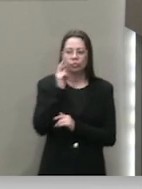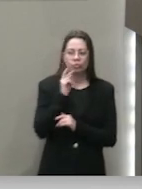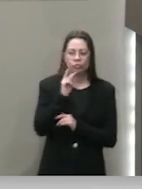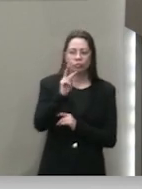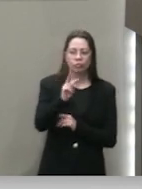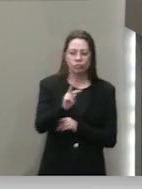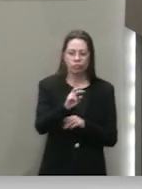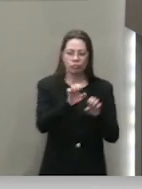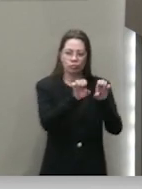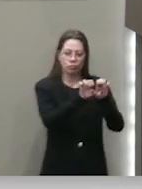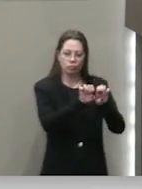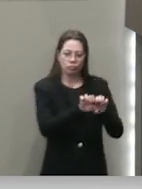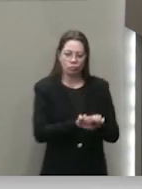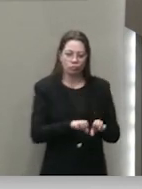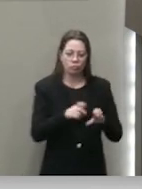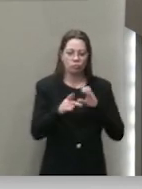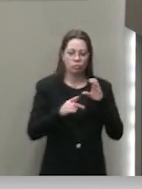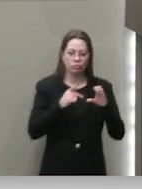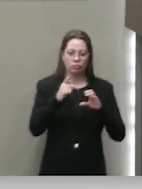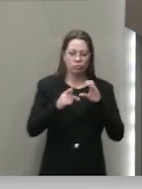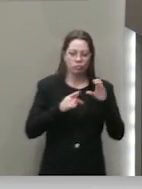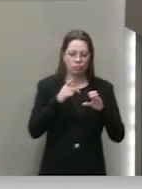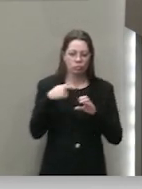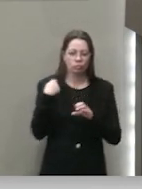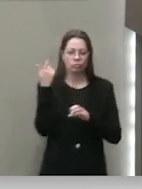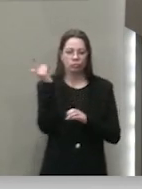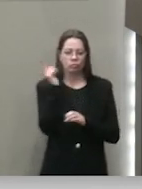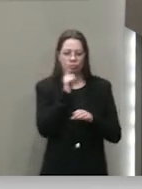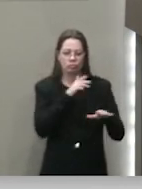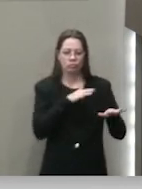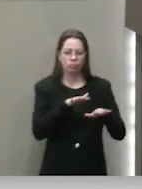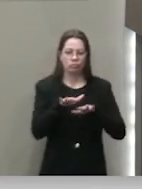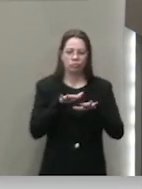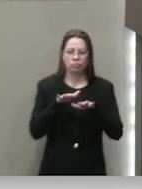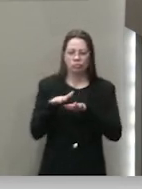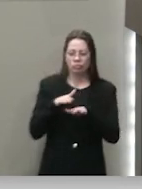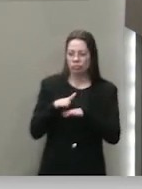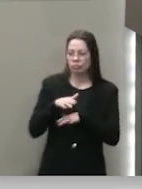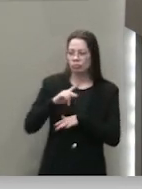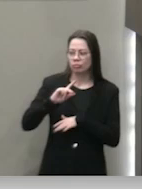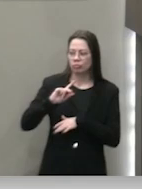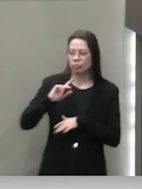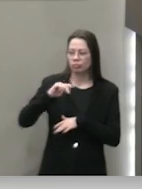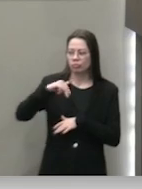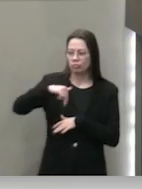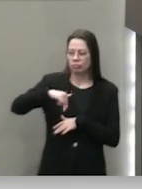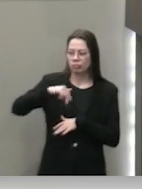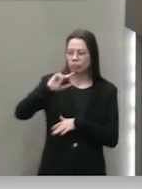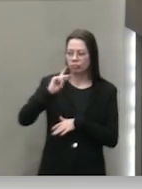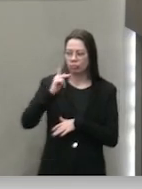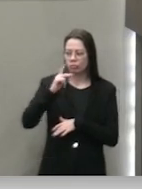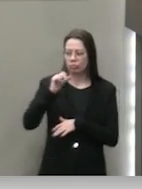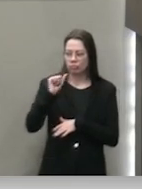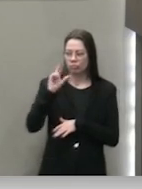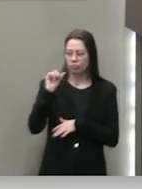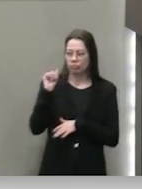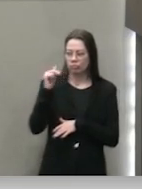para a estrutura da Câmara de Vereadores e que a gente se mova, vereador Ninharã, diante desta